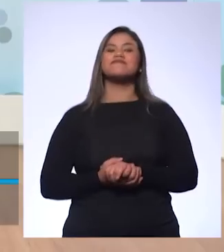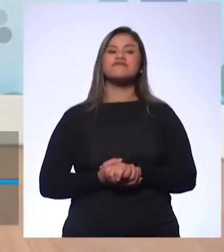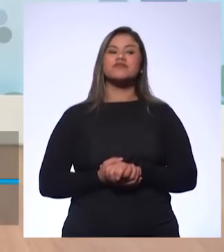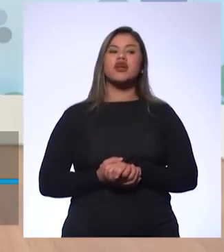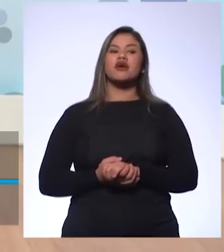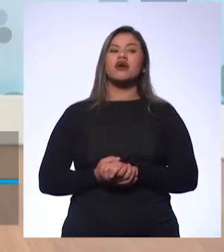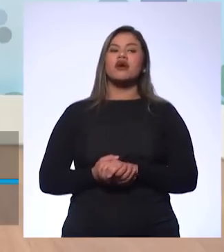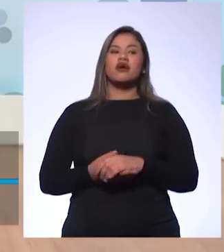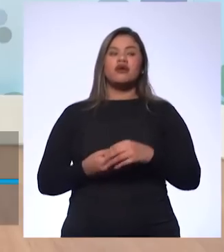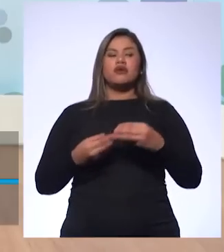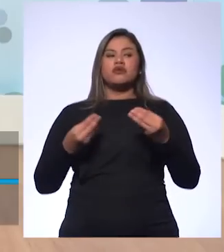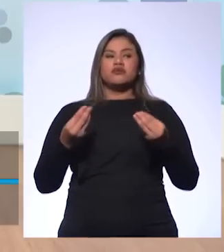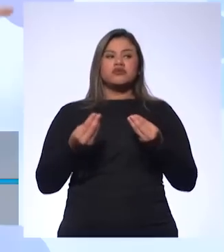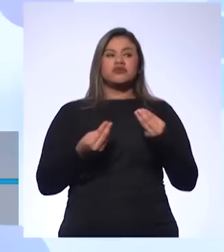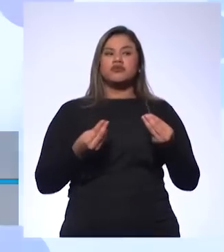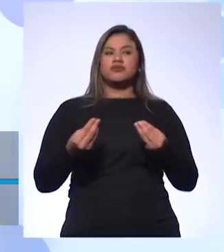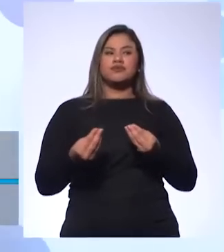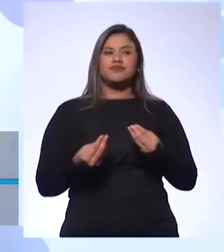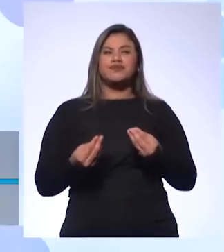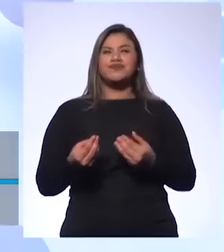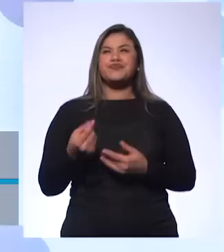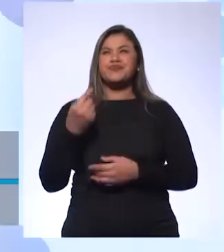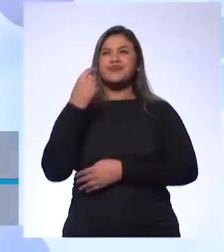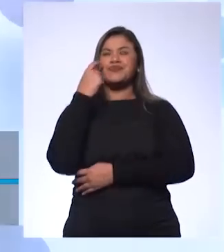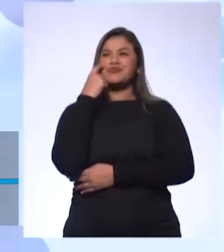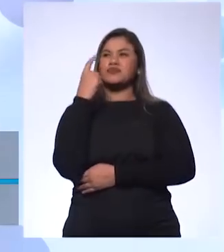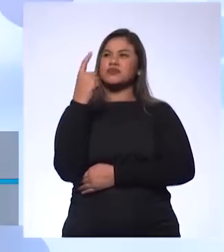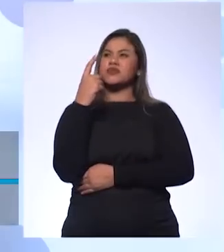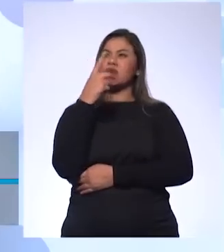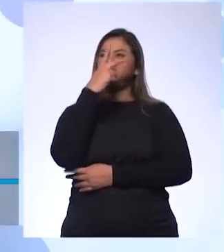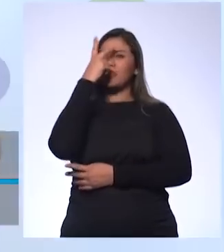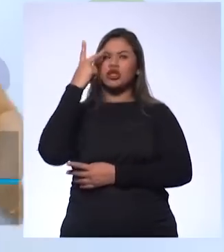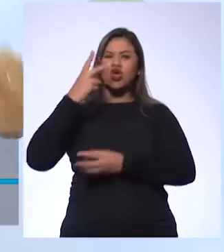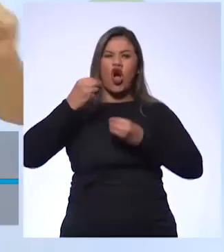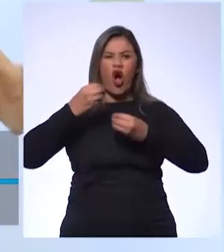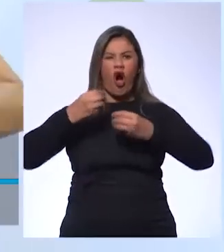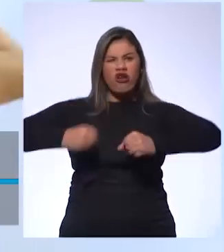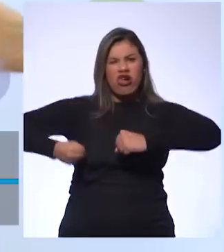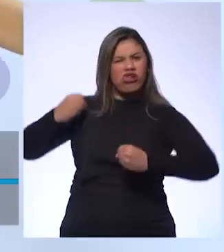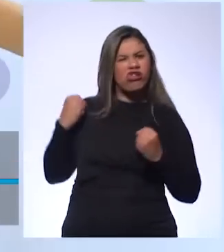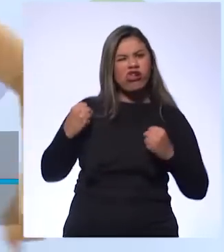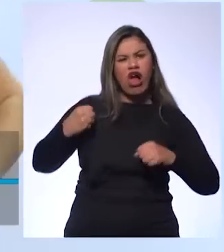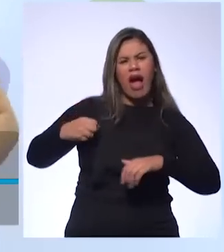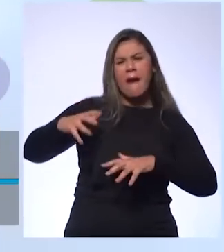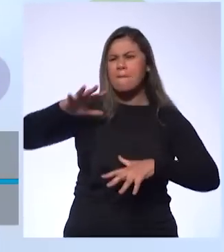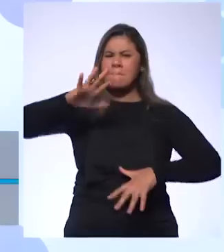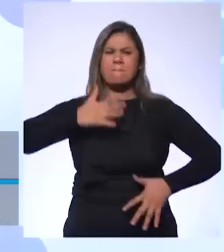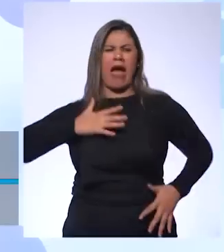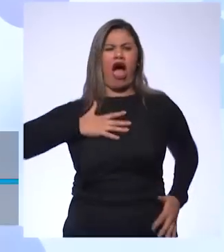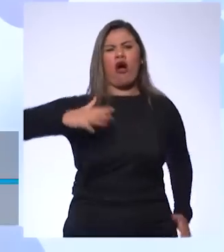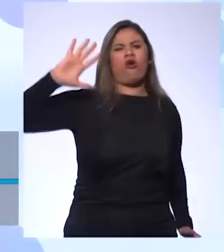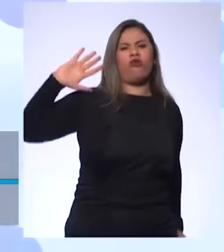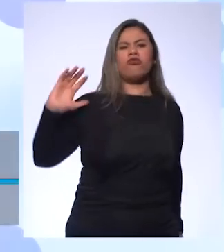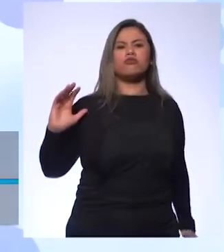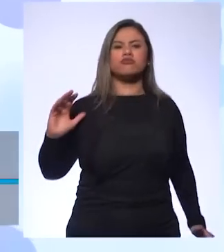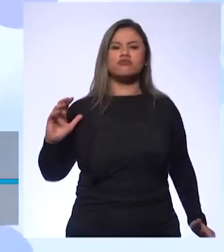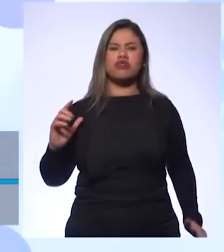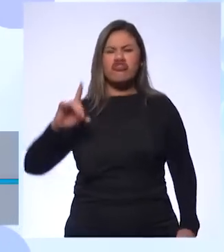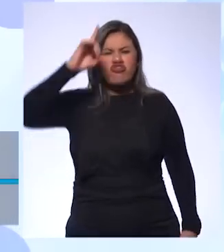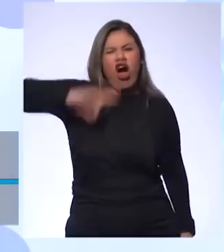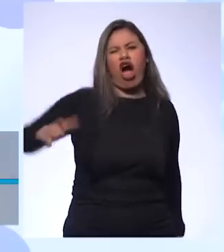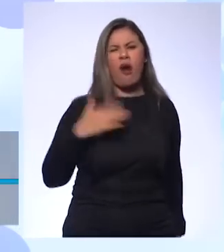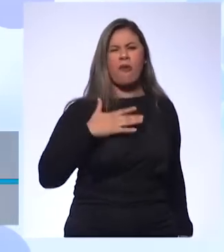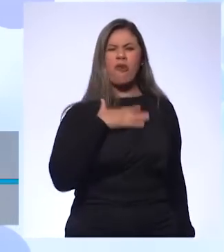fala, gente, não é a ótica de ocupar, dá uma impressão que o cara vai chegar, bater na bica, sai daqui! Isso é meu. Não, cara. Eu tenho